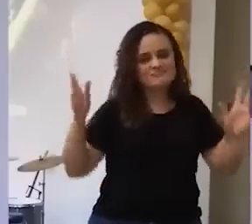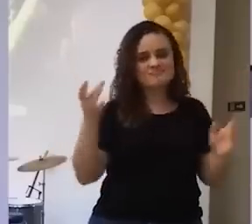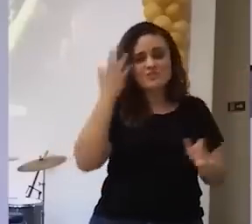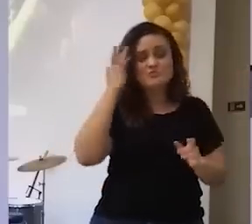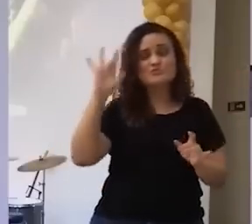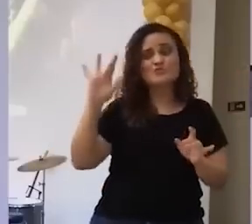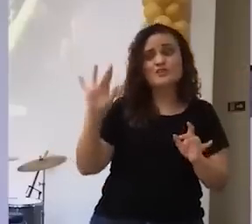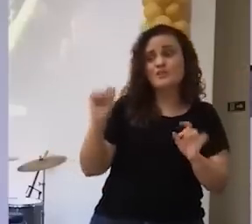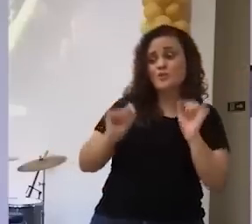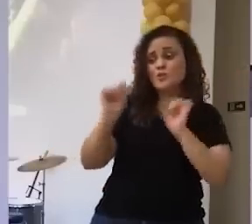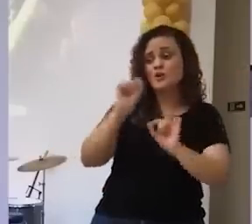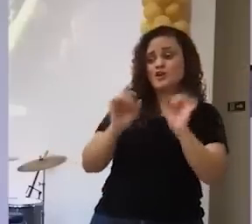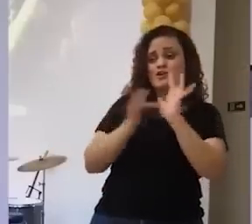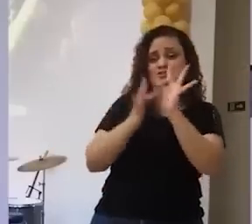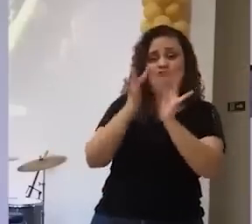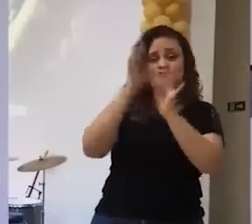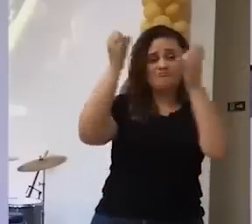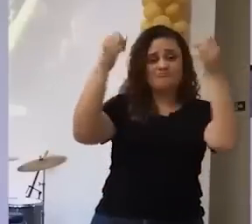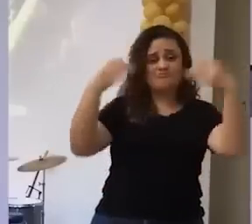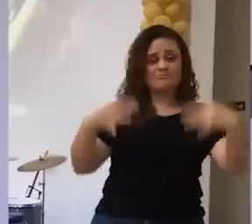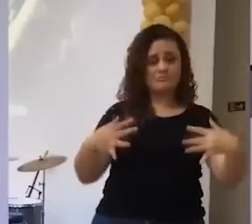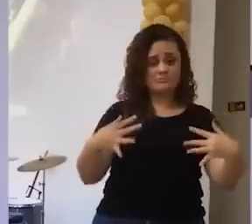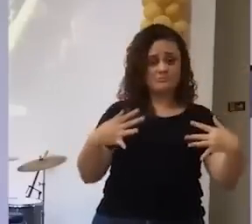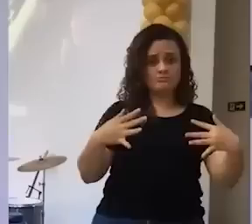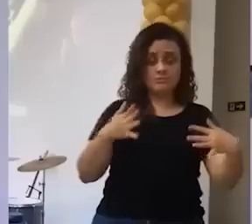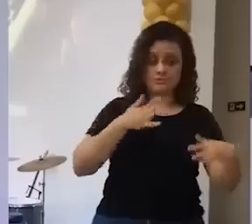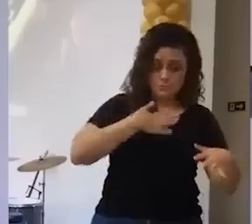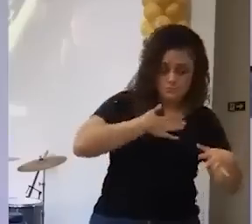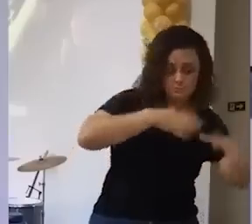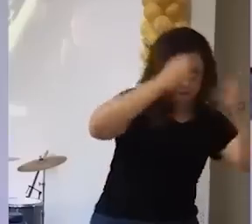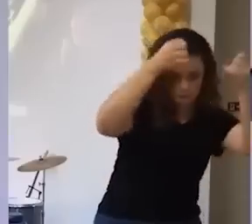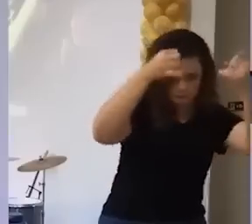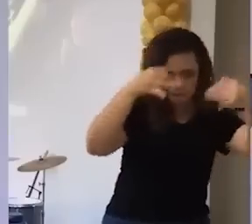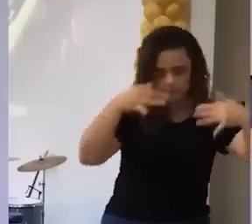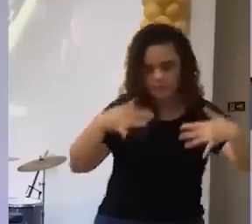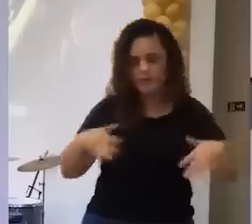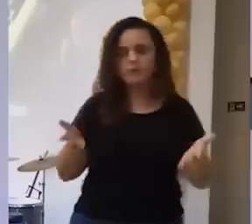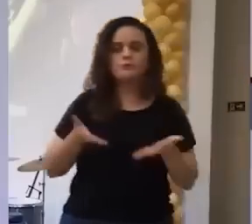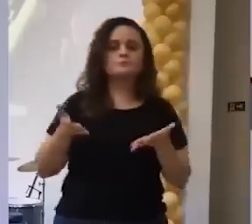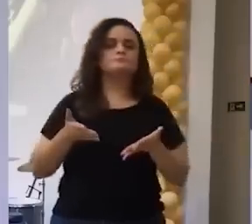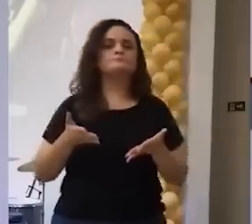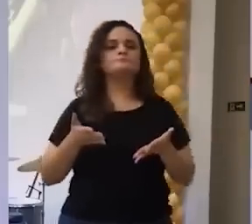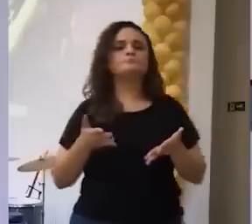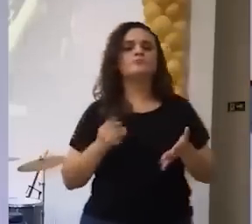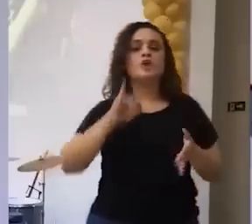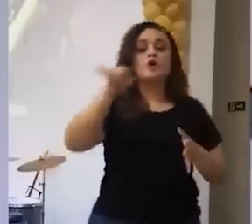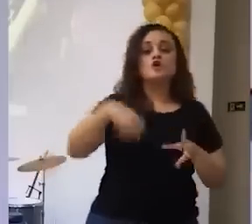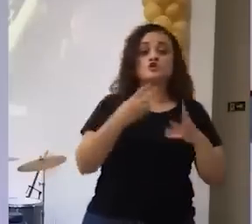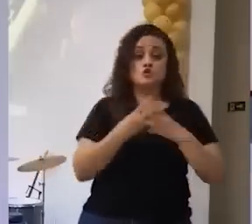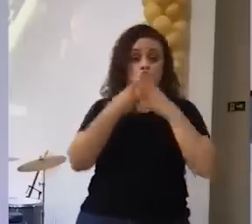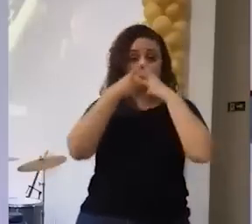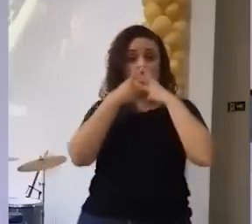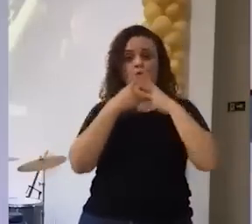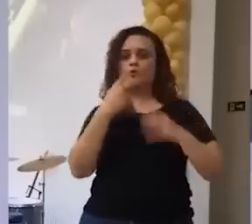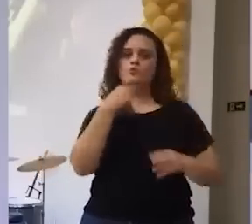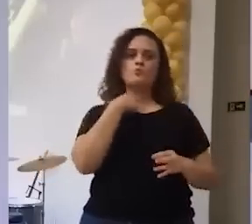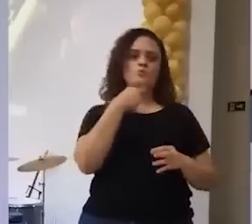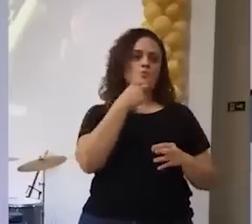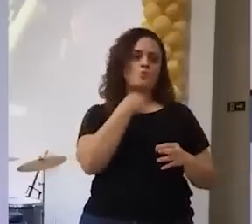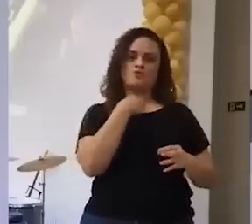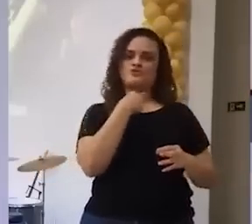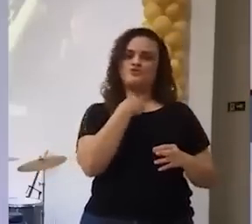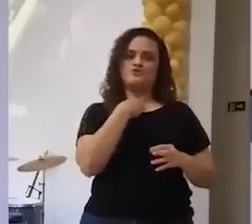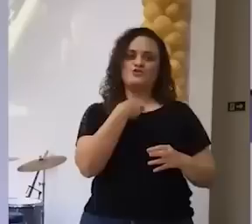falando. Deixa eu lhes explicar então. Nenhum judeu podia dever no primeiro século 10